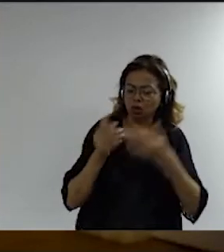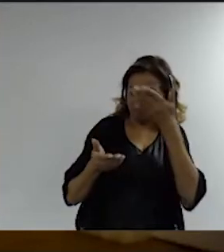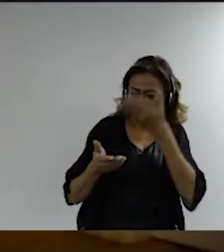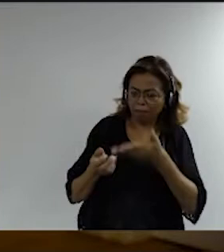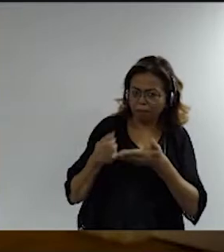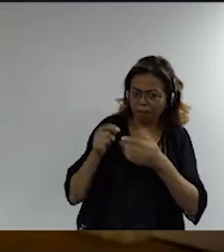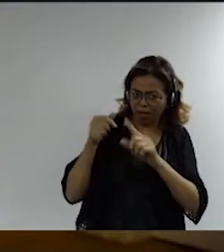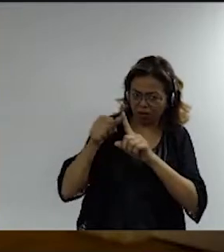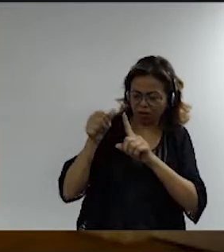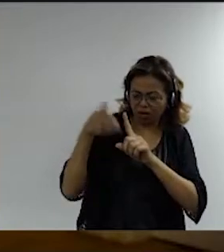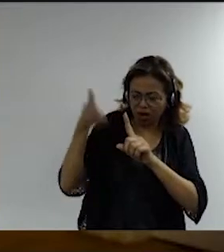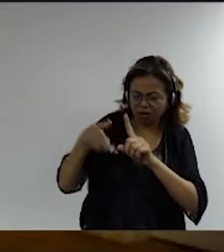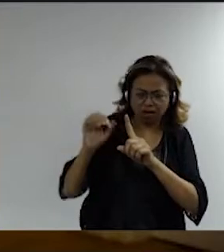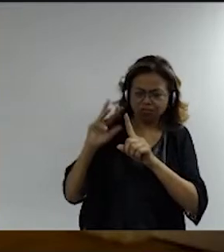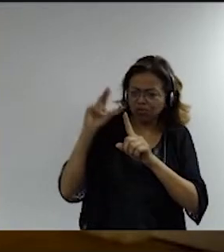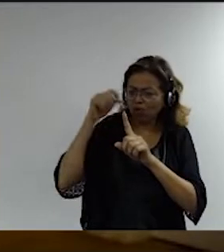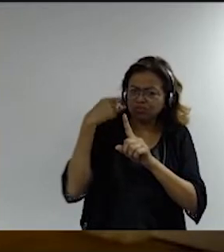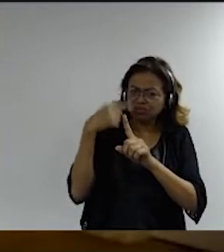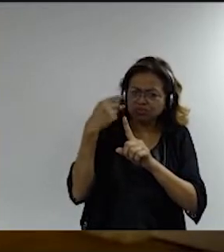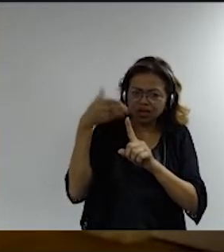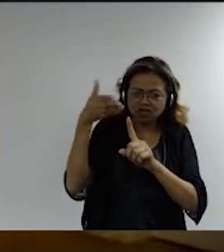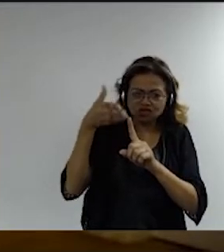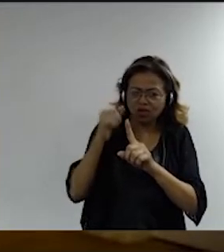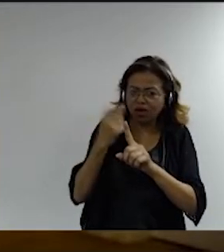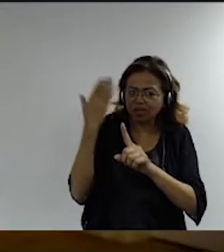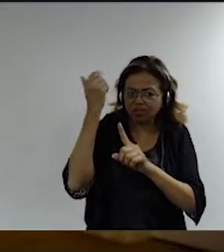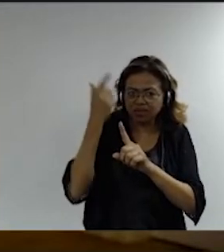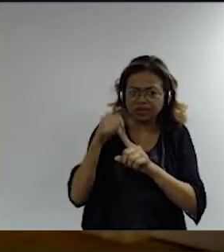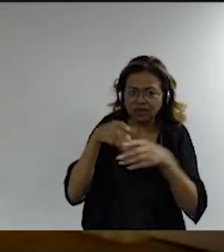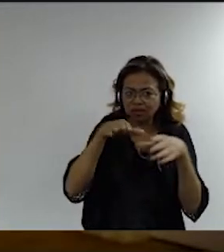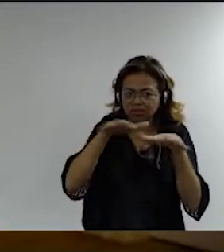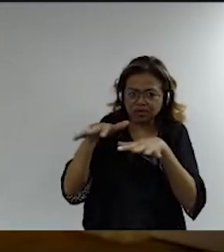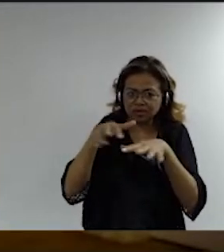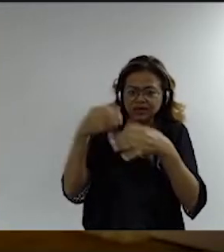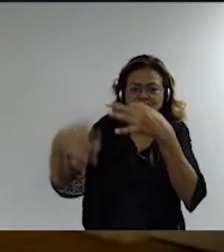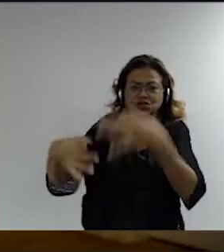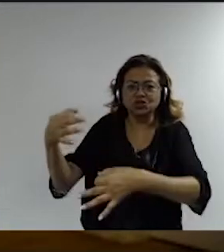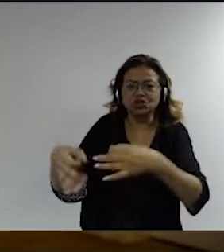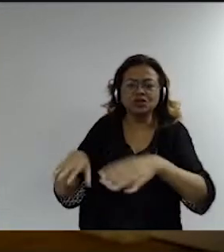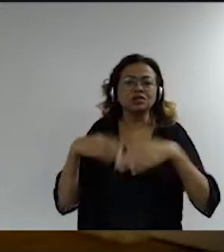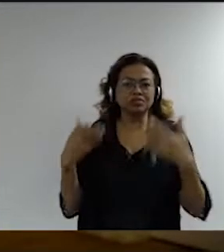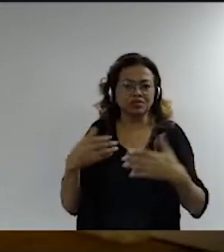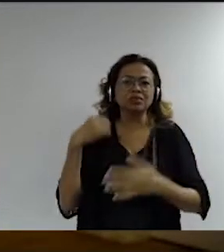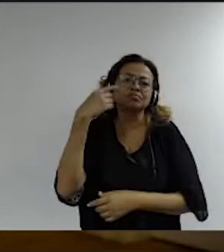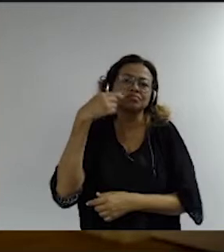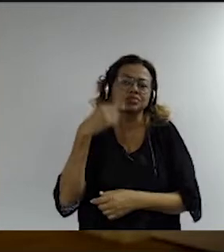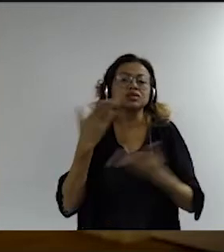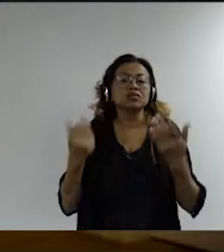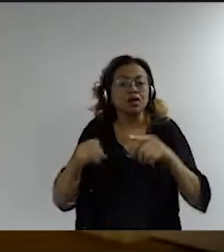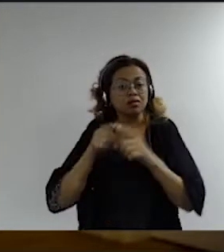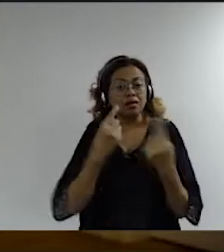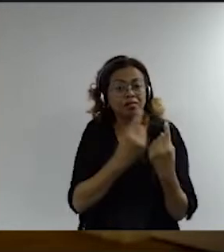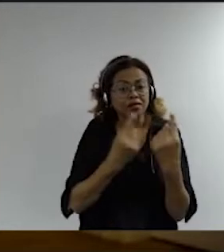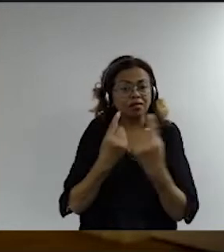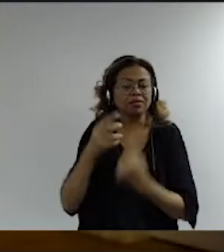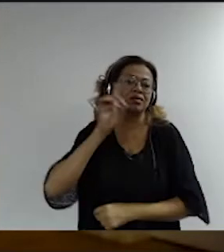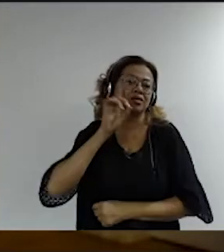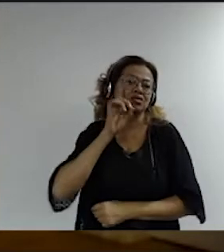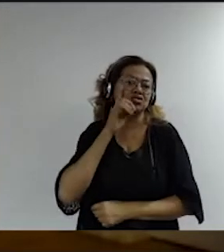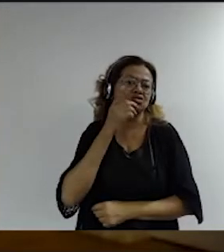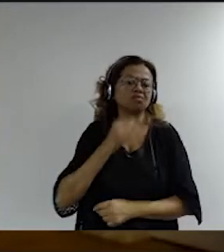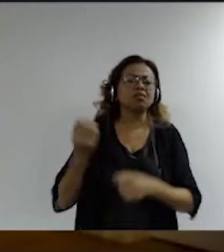as militantes na área jurídica no Brasil. As advogadas que vão cada dia